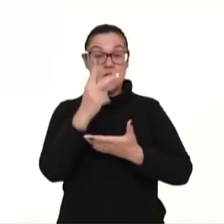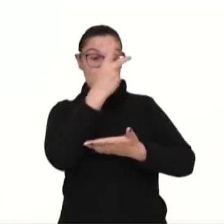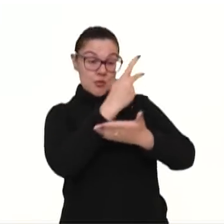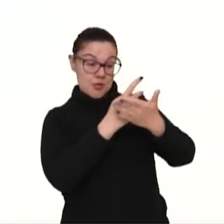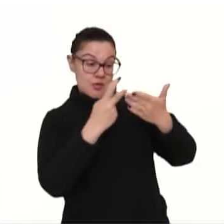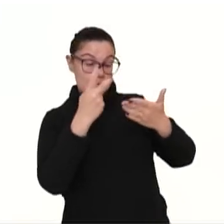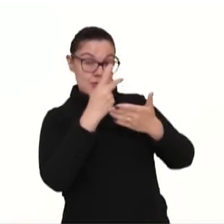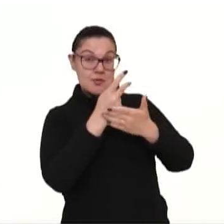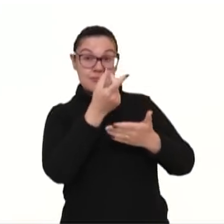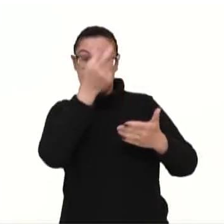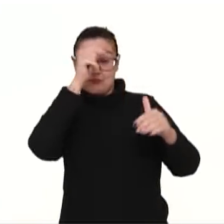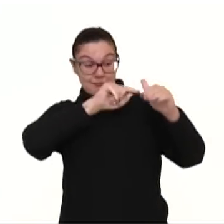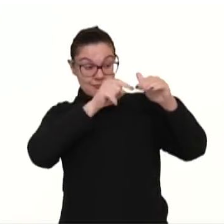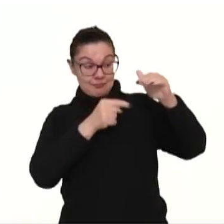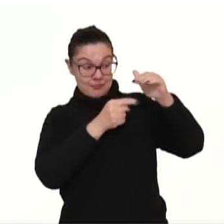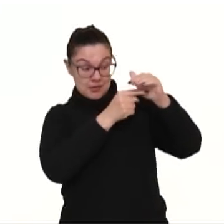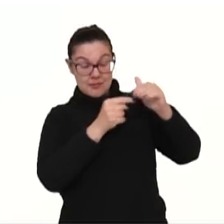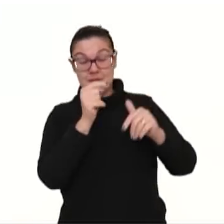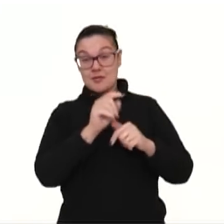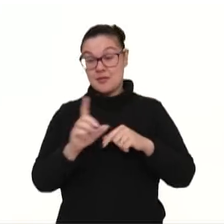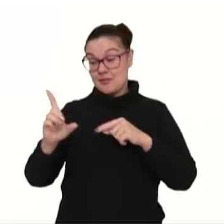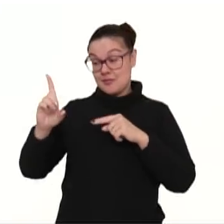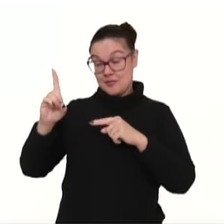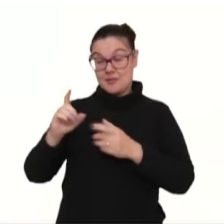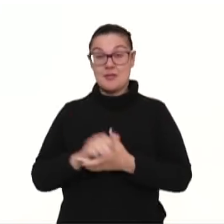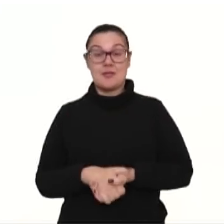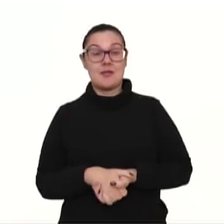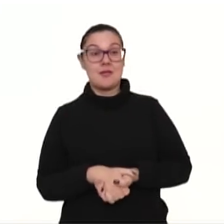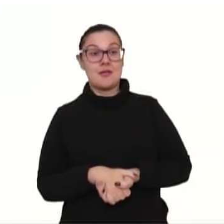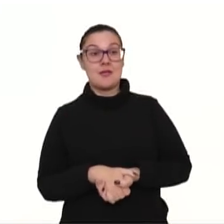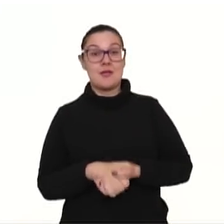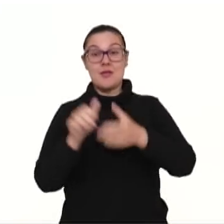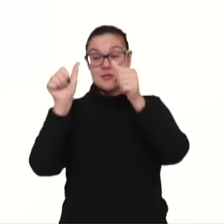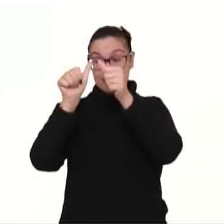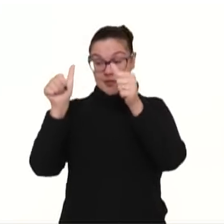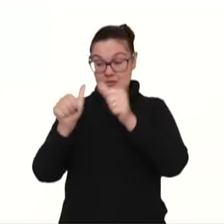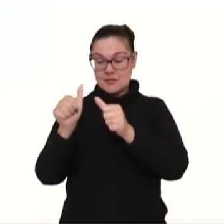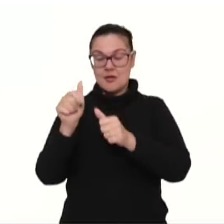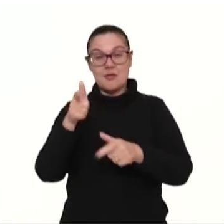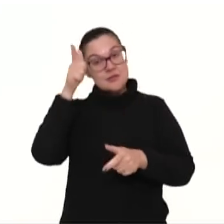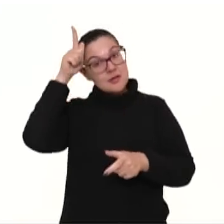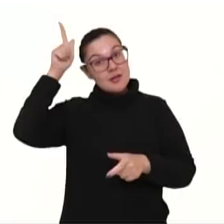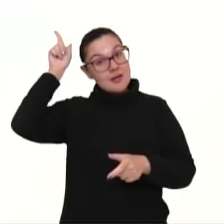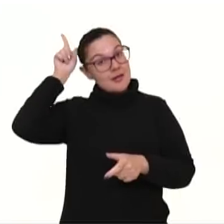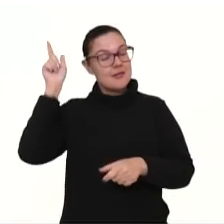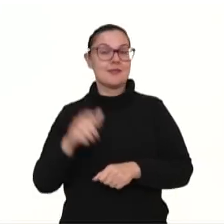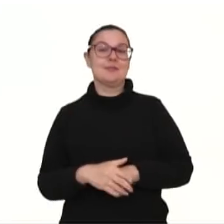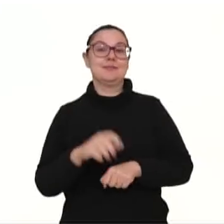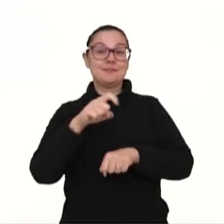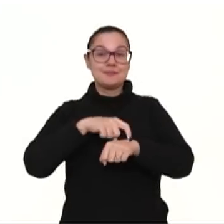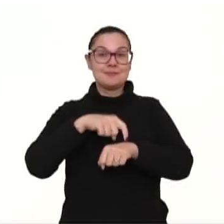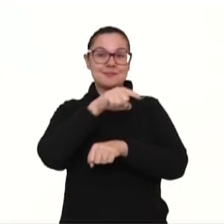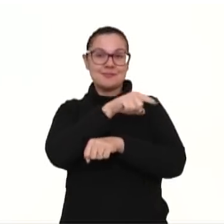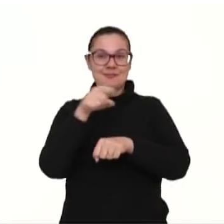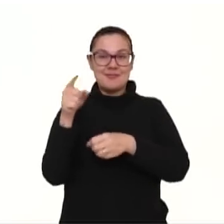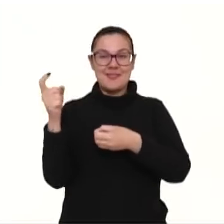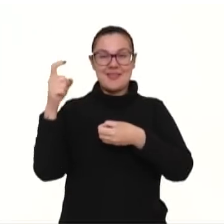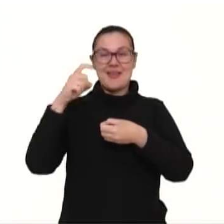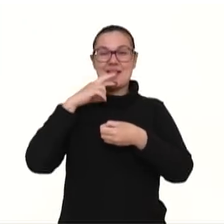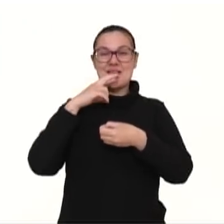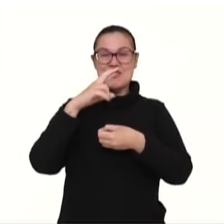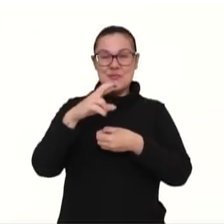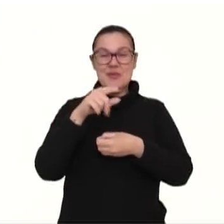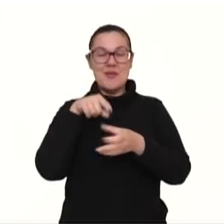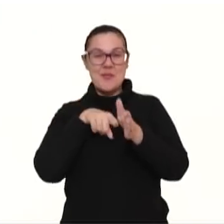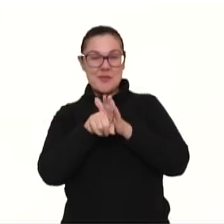desenhos rupestres. E alternativa D, nas estátuas gregas. Então, deixar um tempinho para vocês responderem